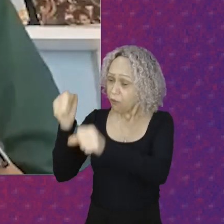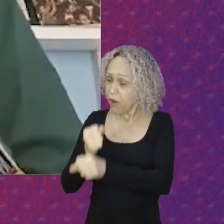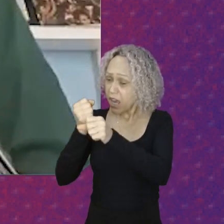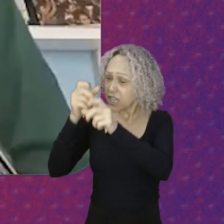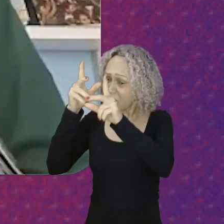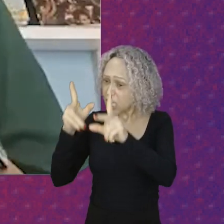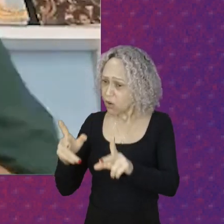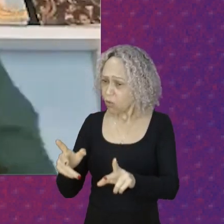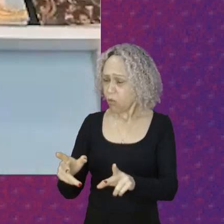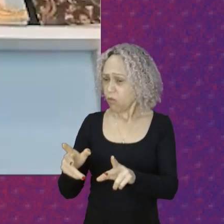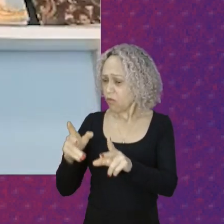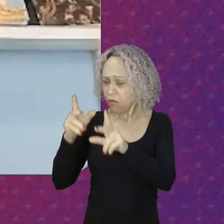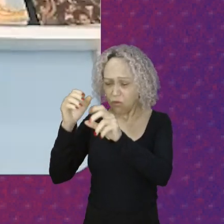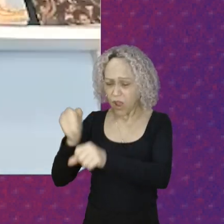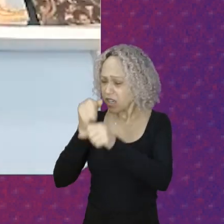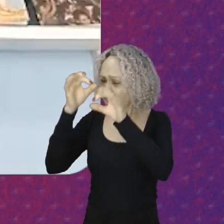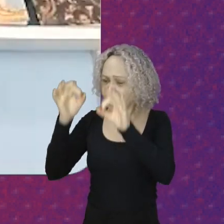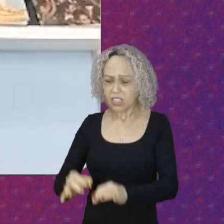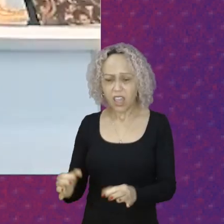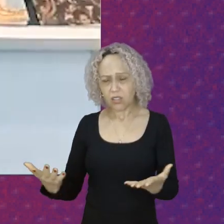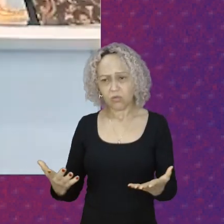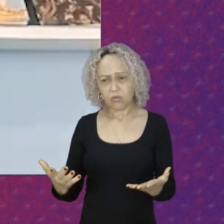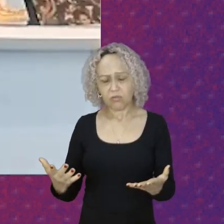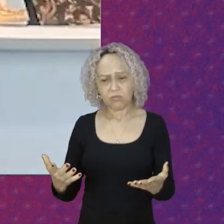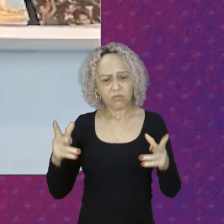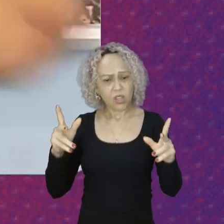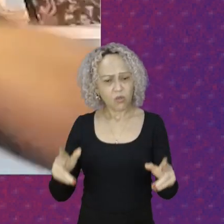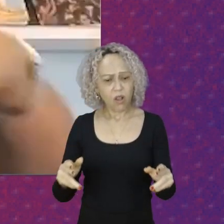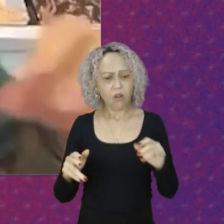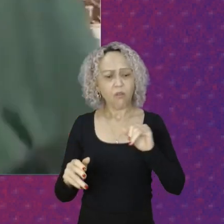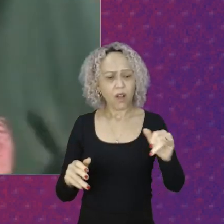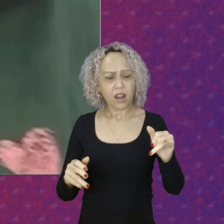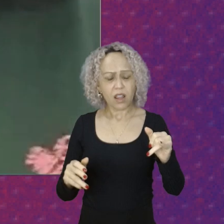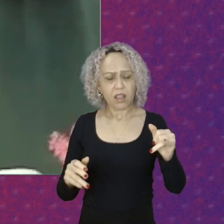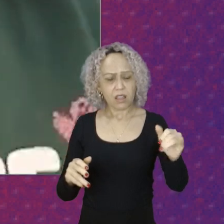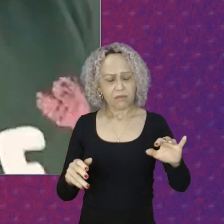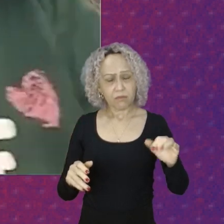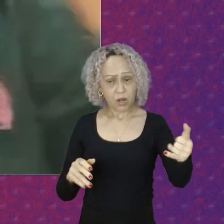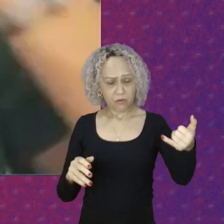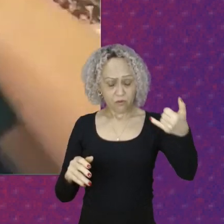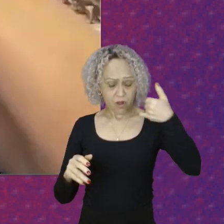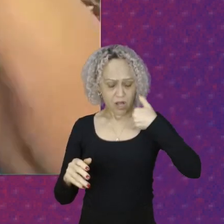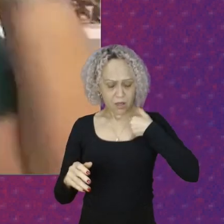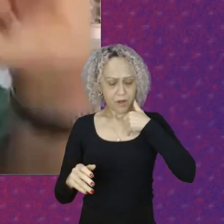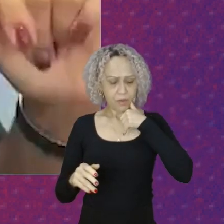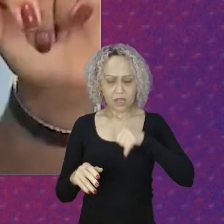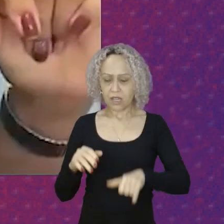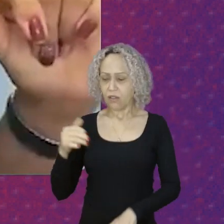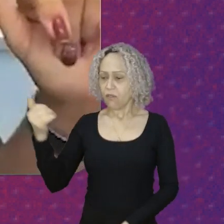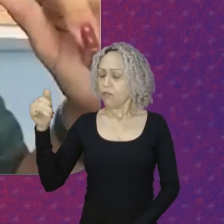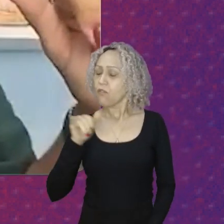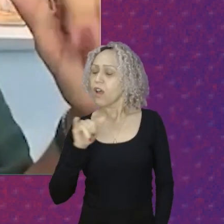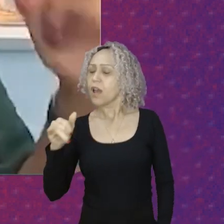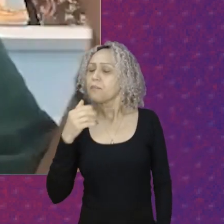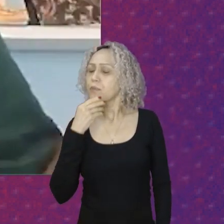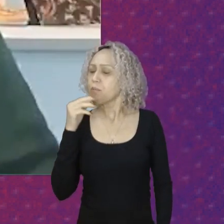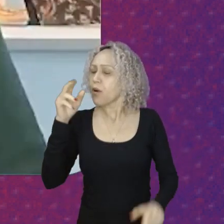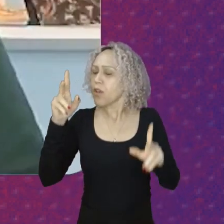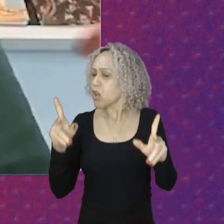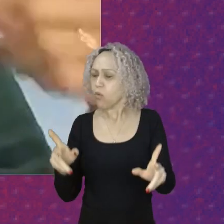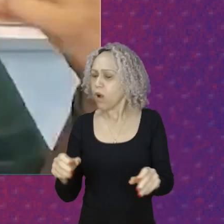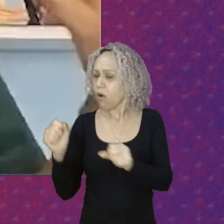ouve as mãezinhas e os paizinhos dizendo, principalmente na escola, que tem coisa de menino e coisa de menina. Que